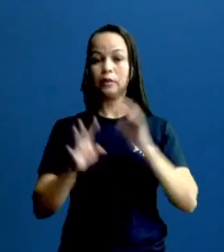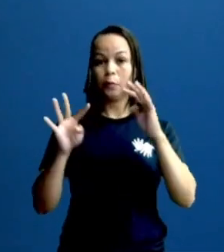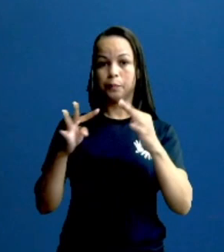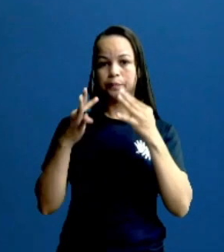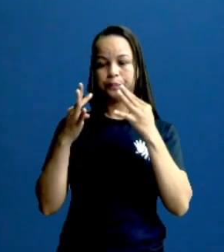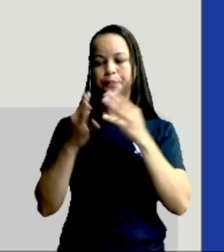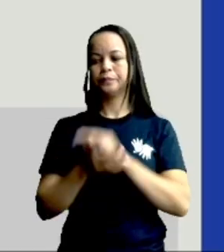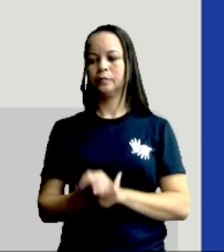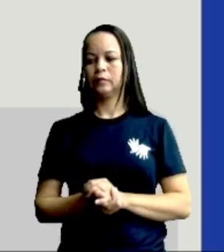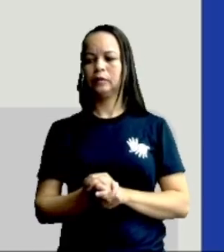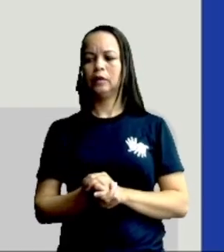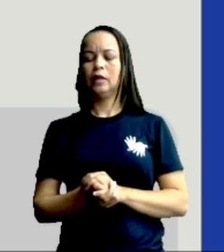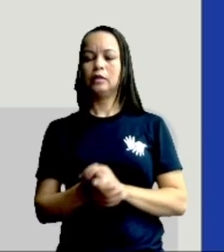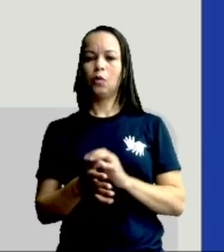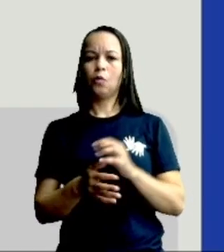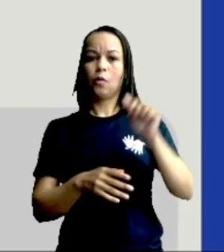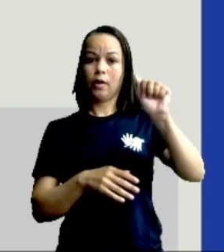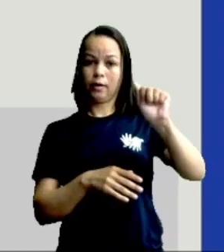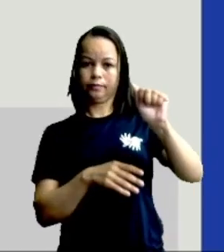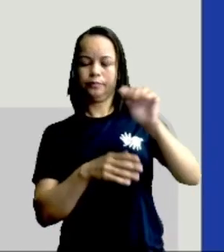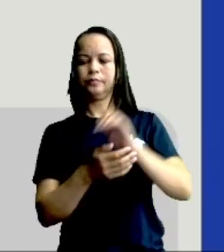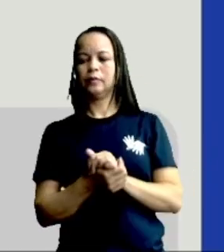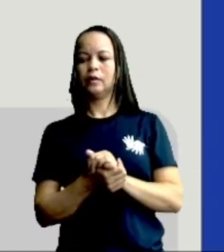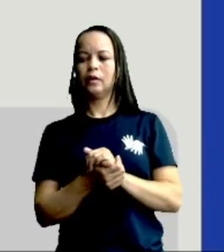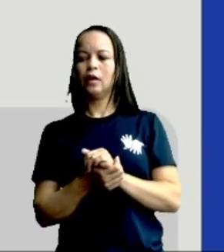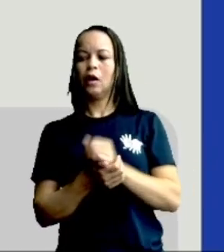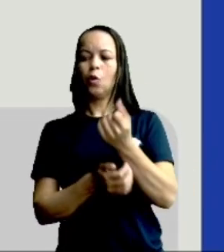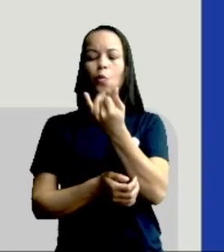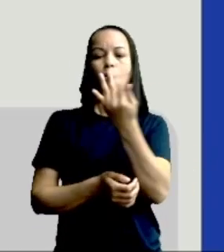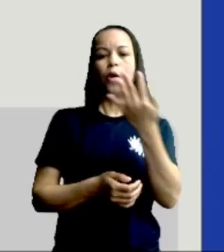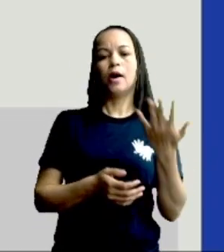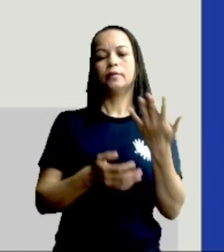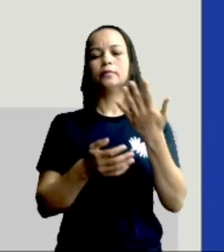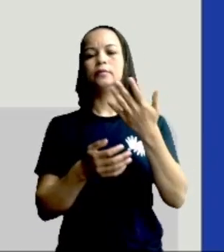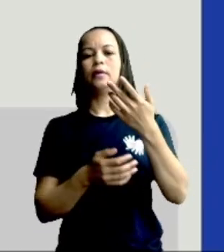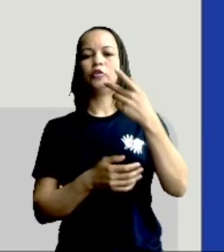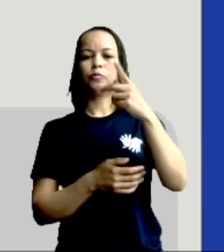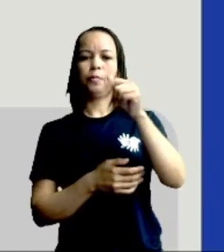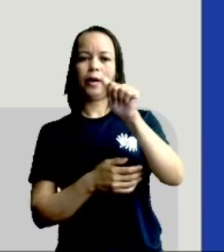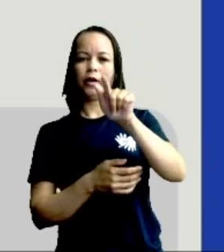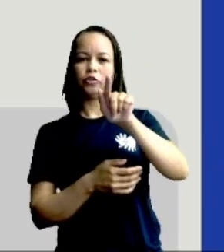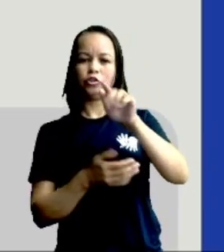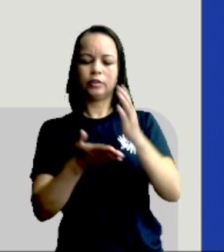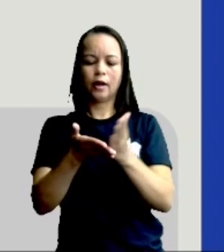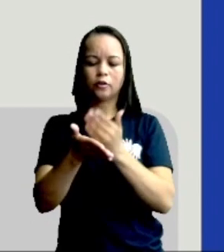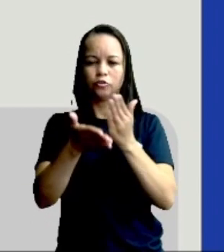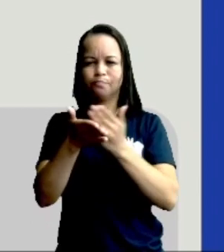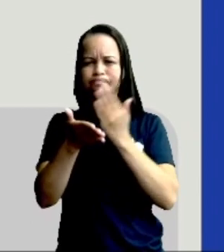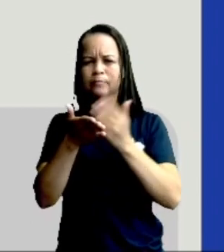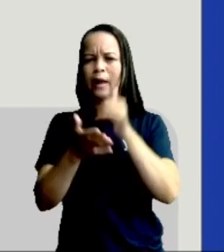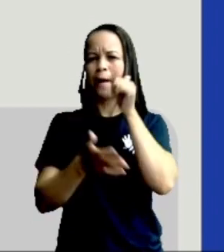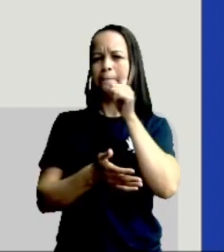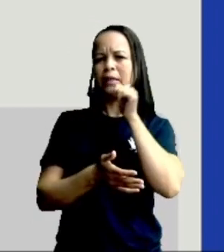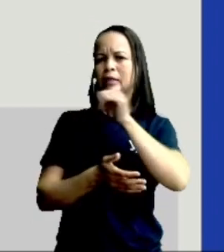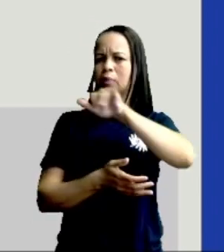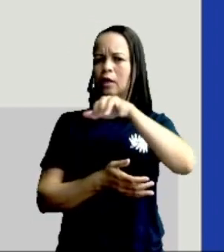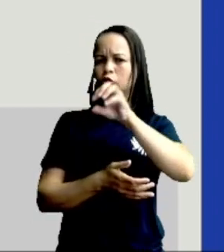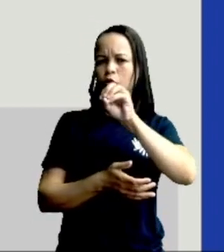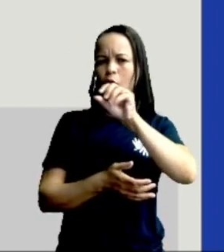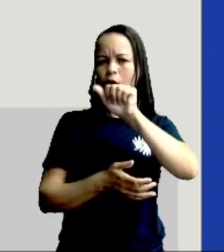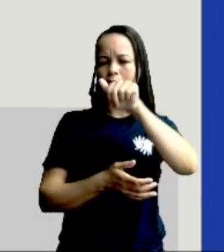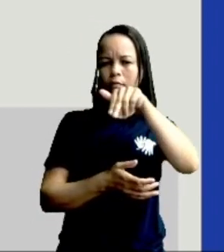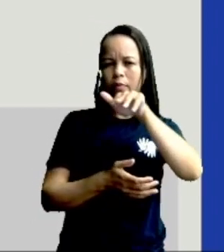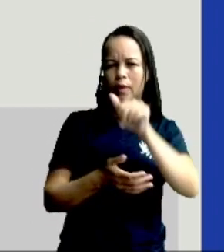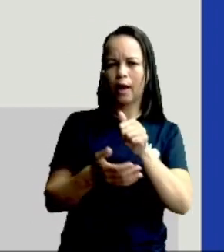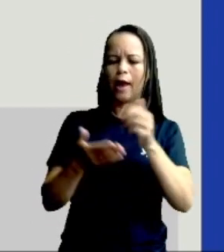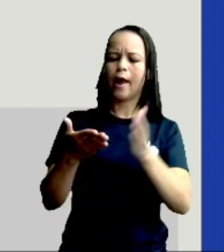atenção. Quantas páginas Joana está lendo por dia? Opa, eu preciso descobrir lá naquele quadrinho a